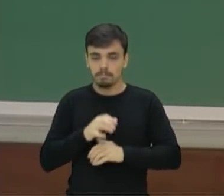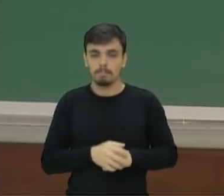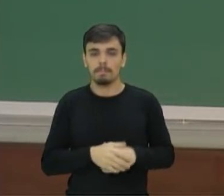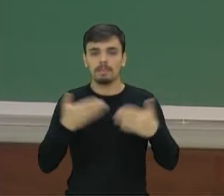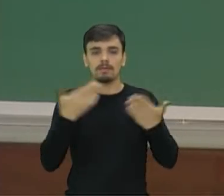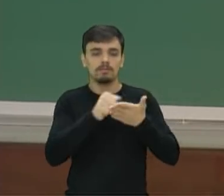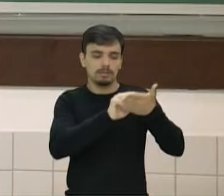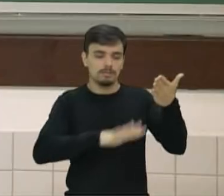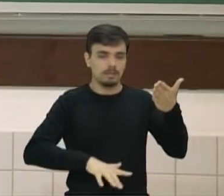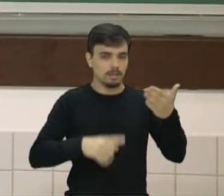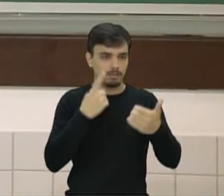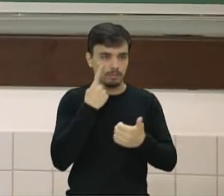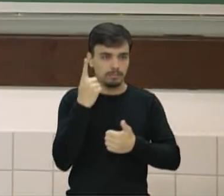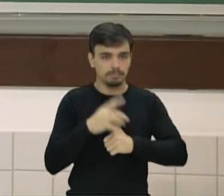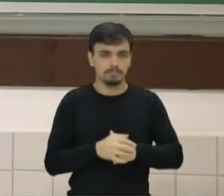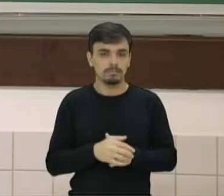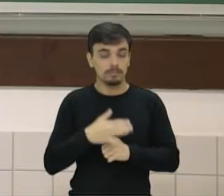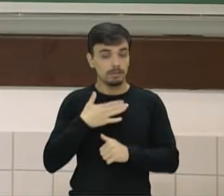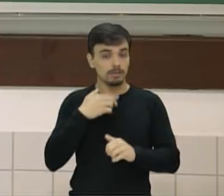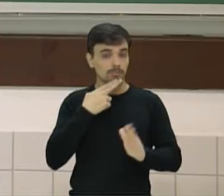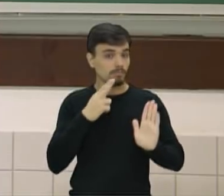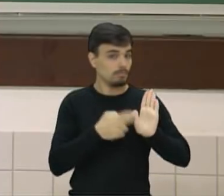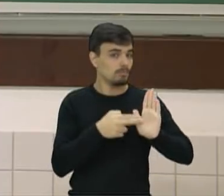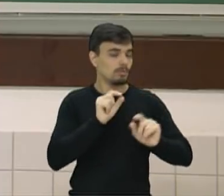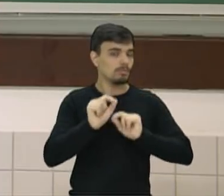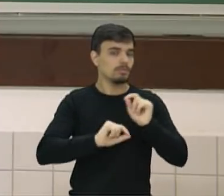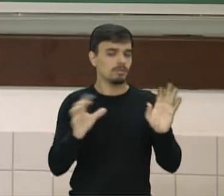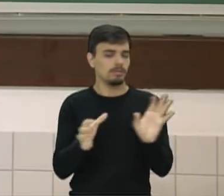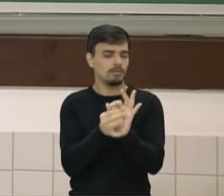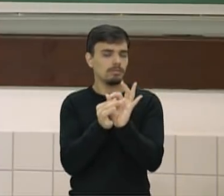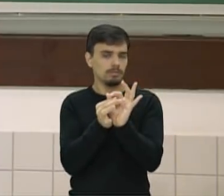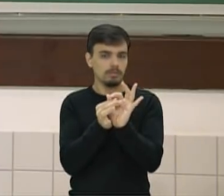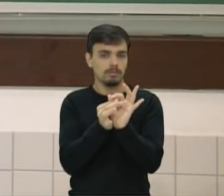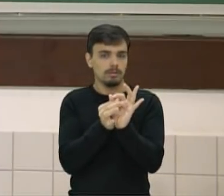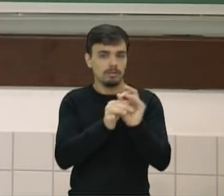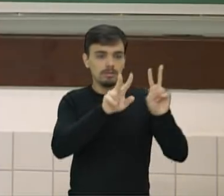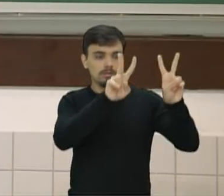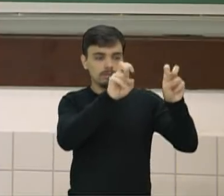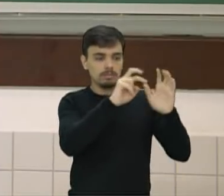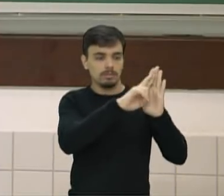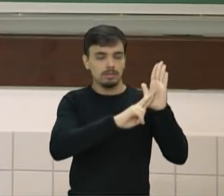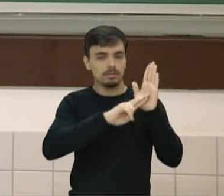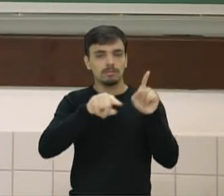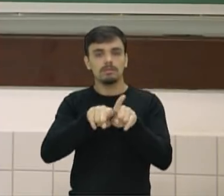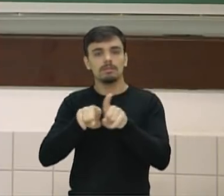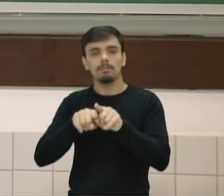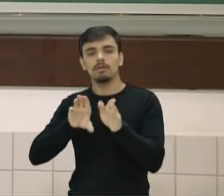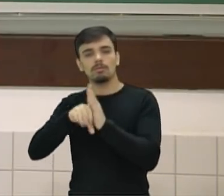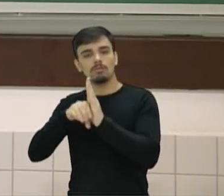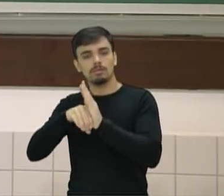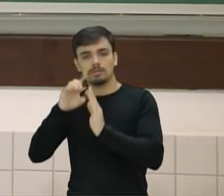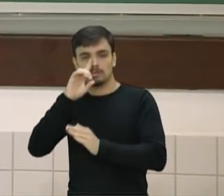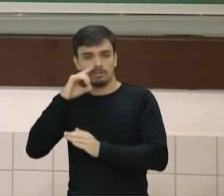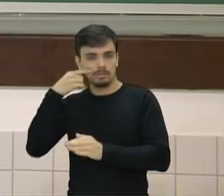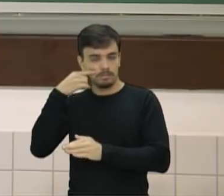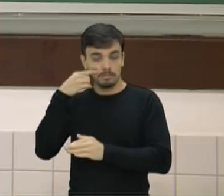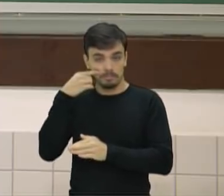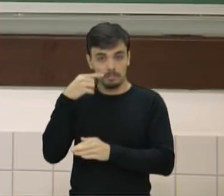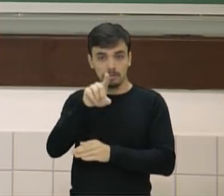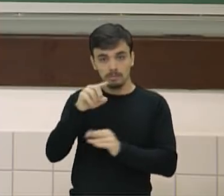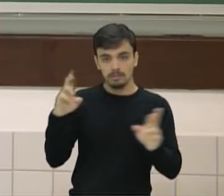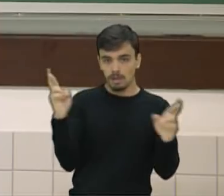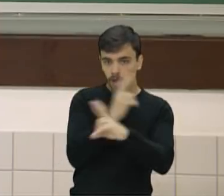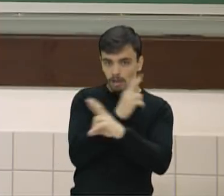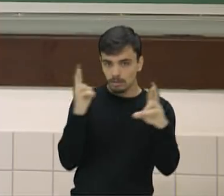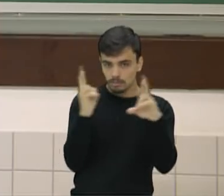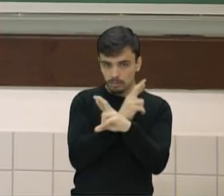uma atividade. Aqui, a minha proposta é a gente unir os temas da redação com os conceitos de Durkheim. Você vai